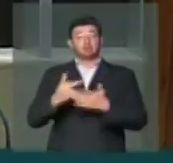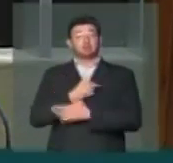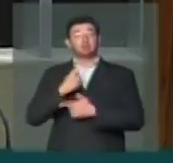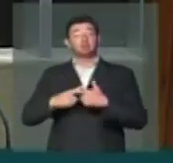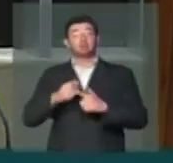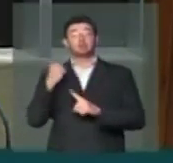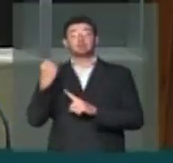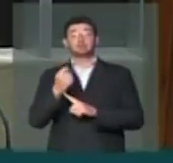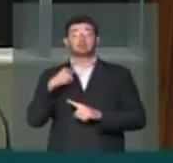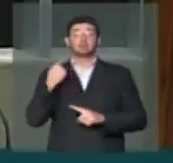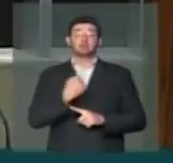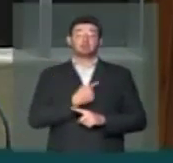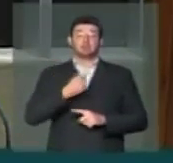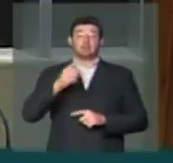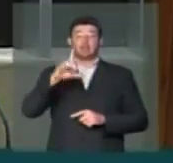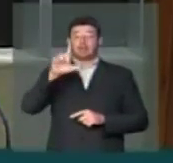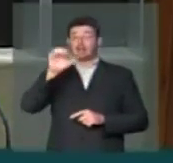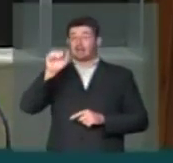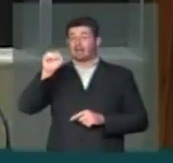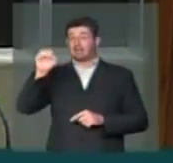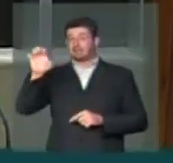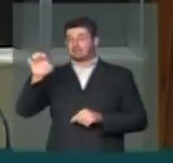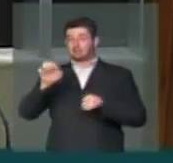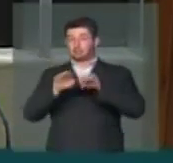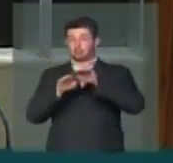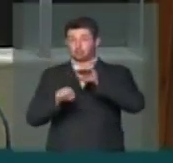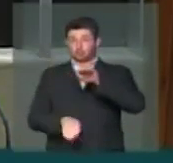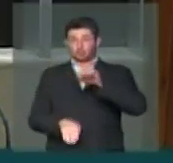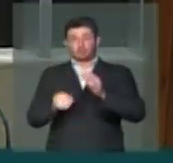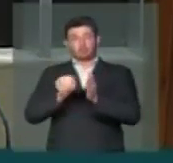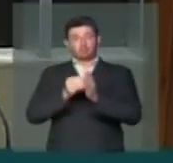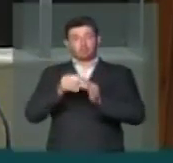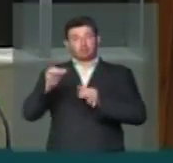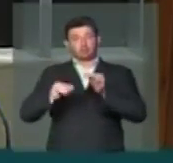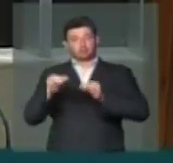nossa sociedade de classes, injusta,